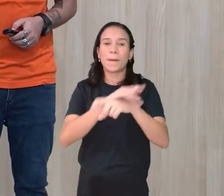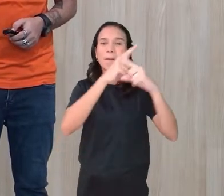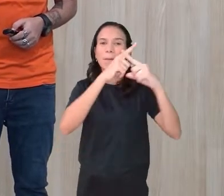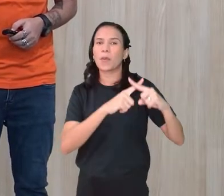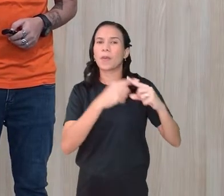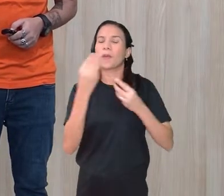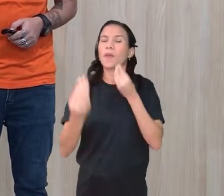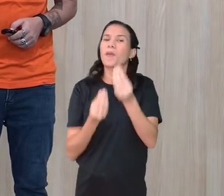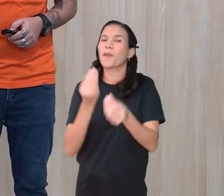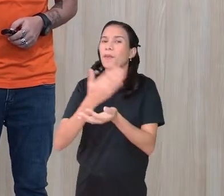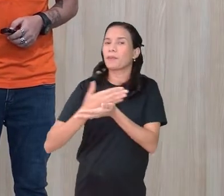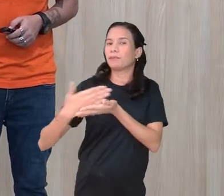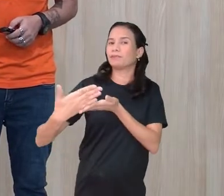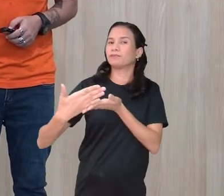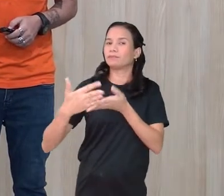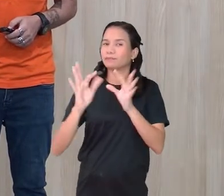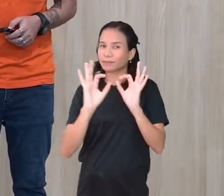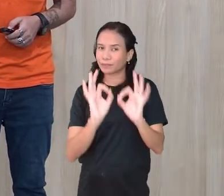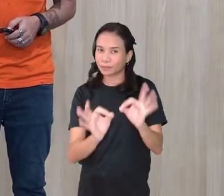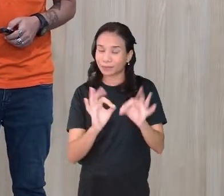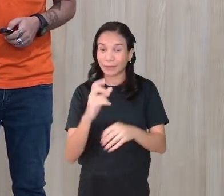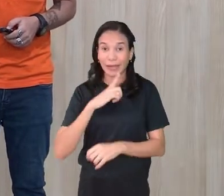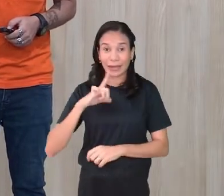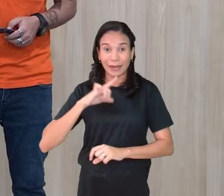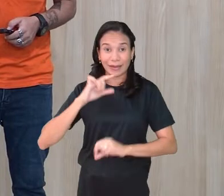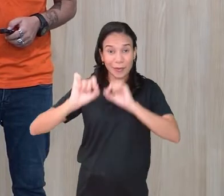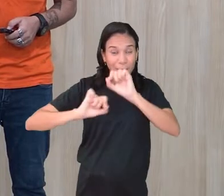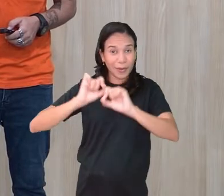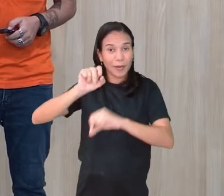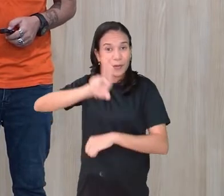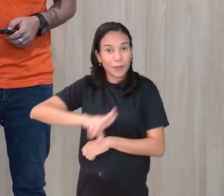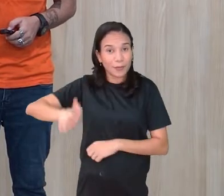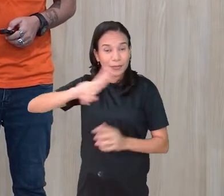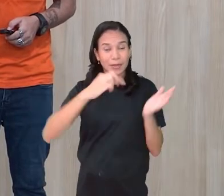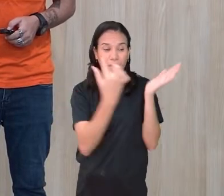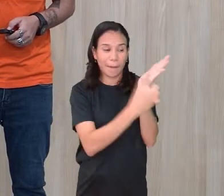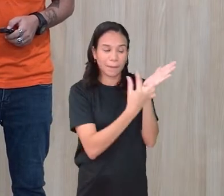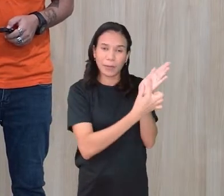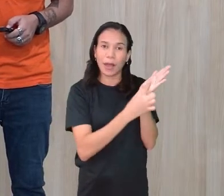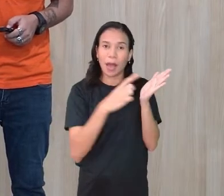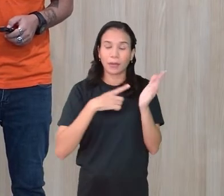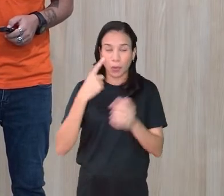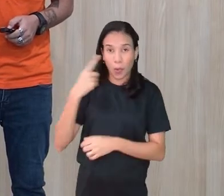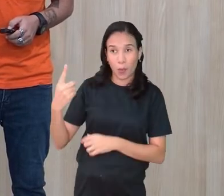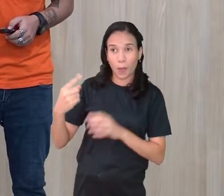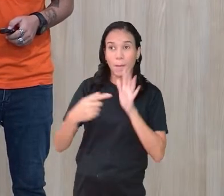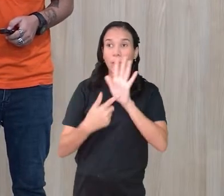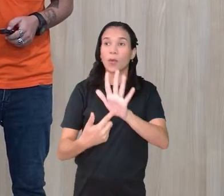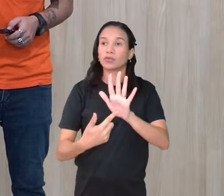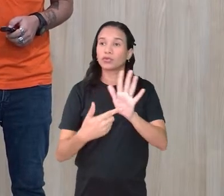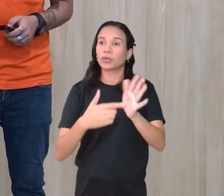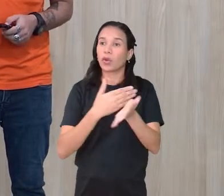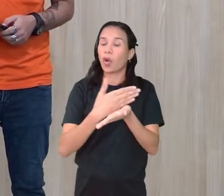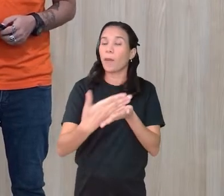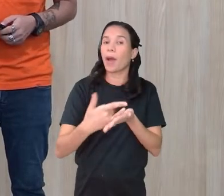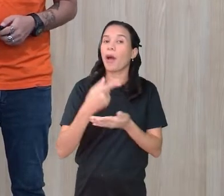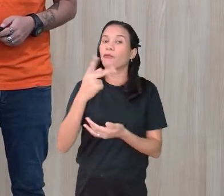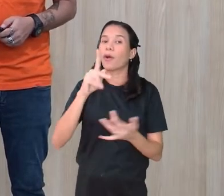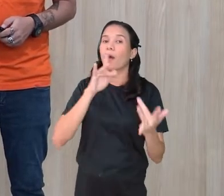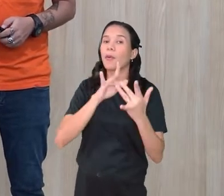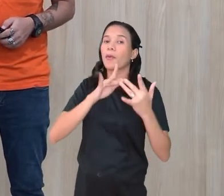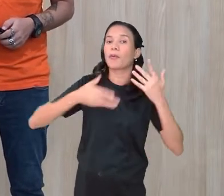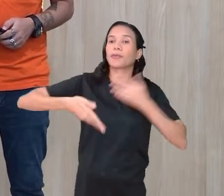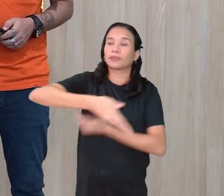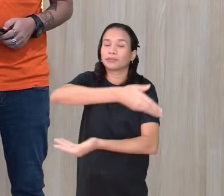vai iniciar, tá certo? Mais uma vez, se você usa aí pelo aplicativo, dessa forma que eu vou iniciar, eu gostaria que você interagisse com a